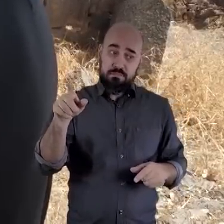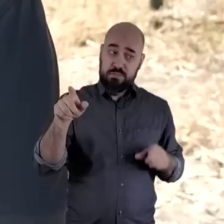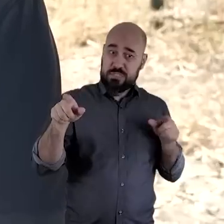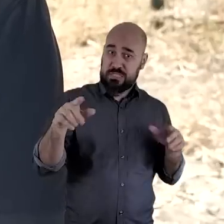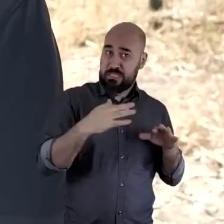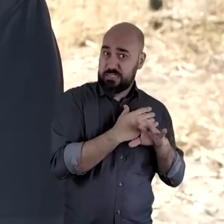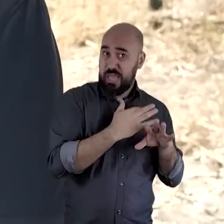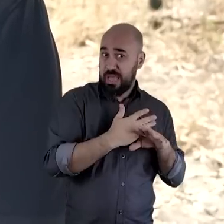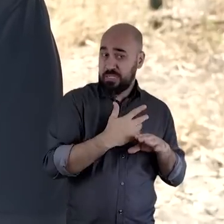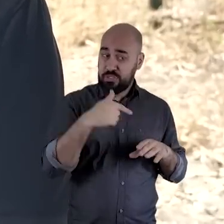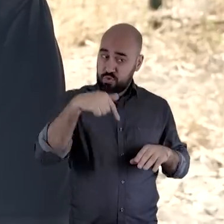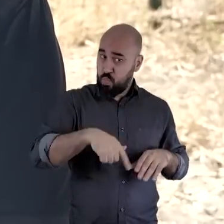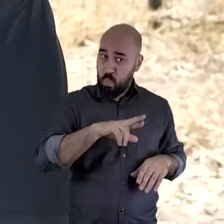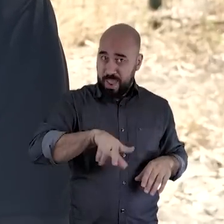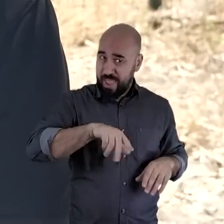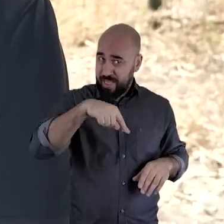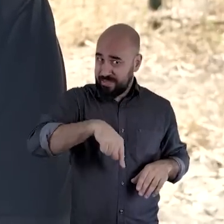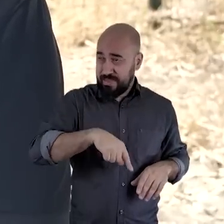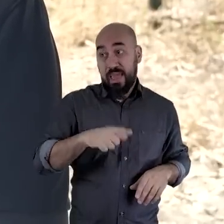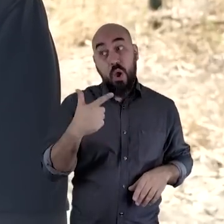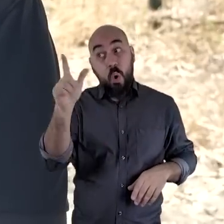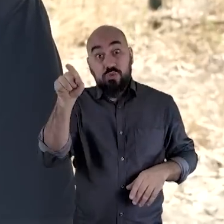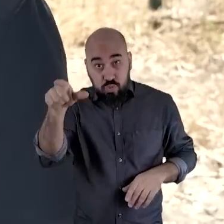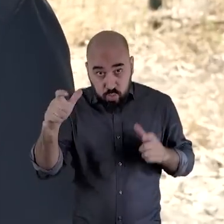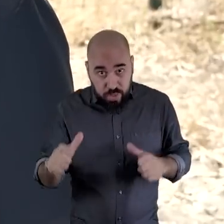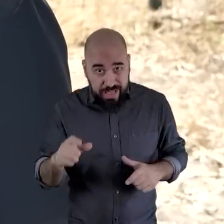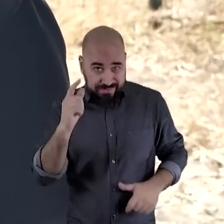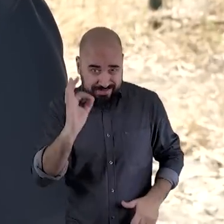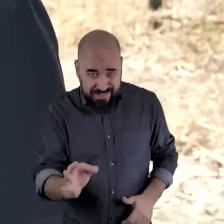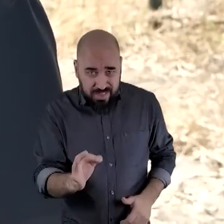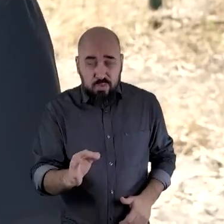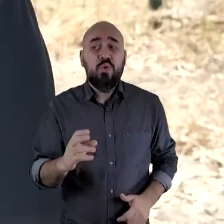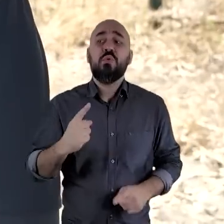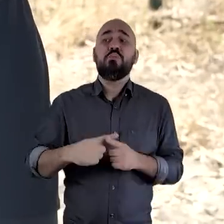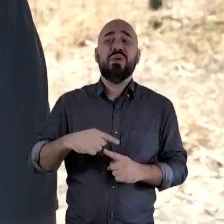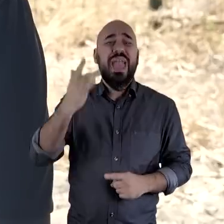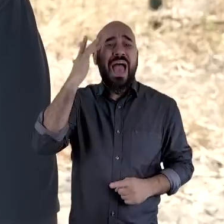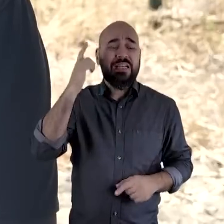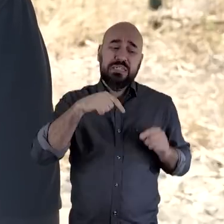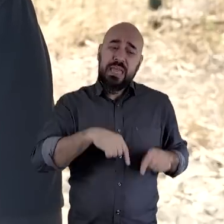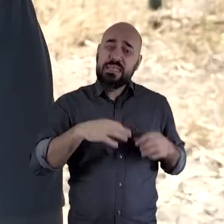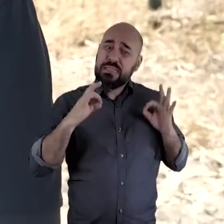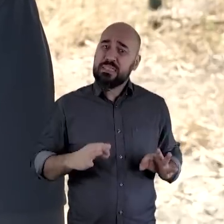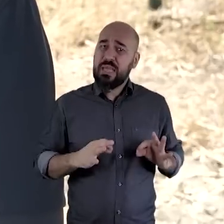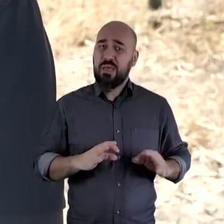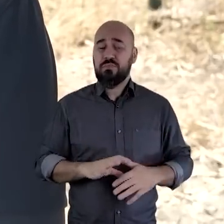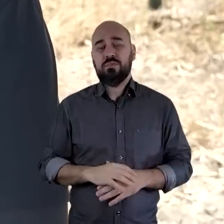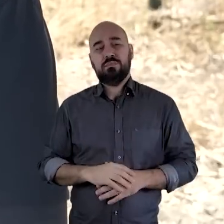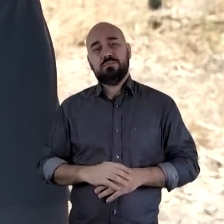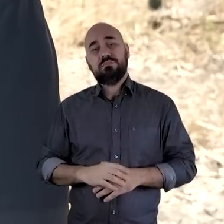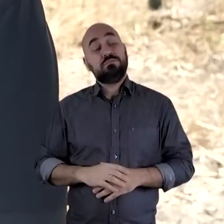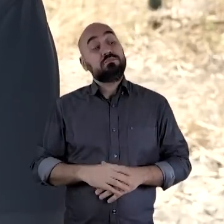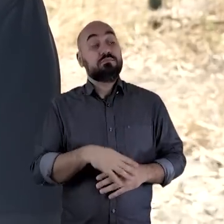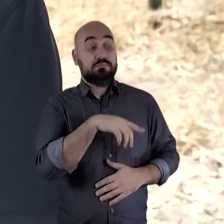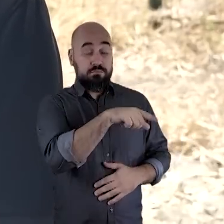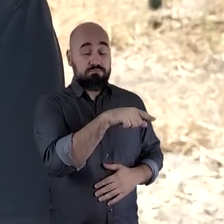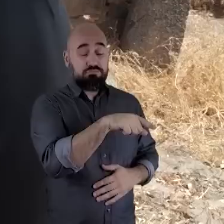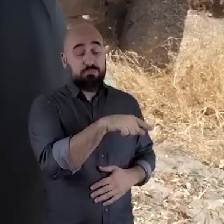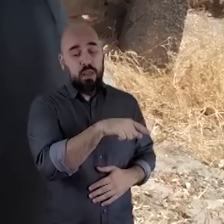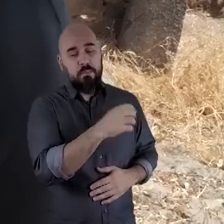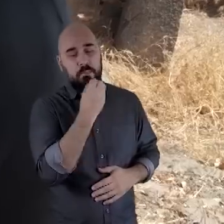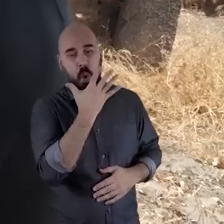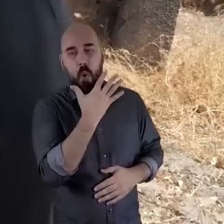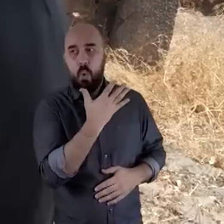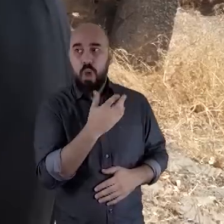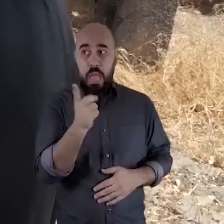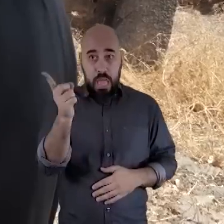estamos? Por algumas razões. Primeiro, eu também escavei esse outro local e descobri que não era um bom